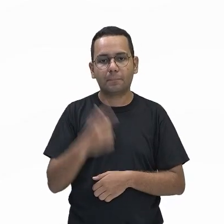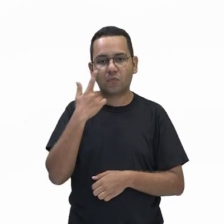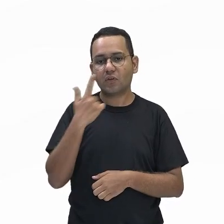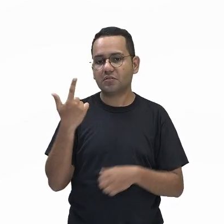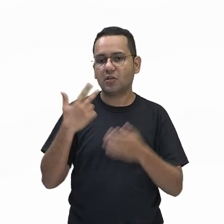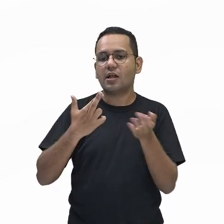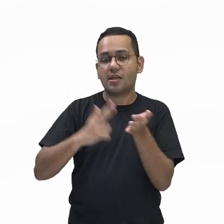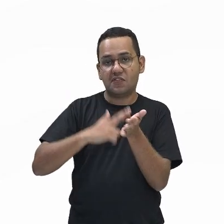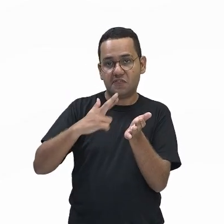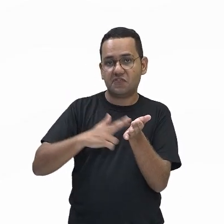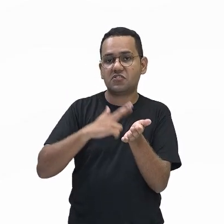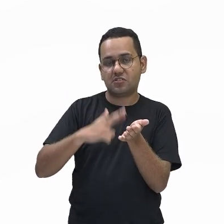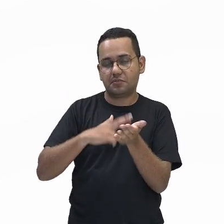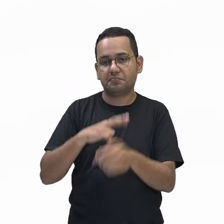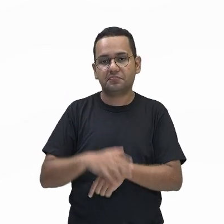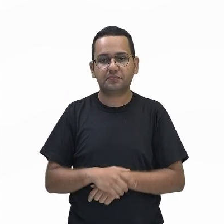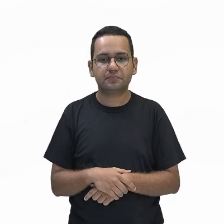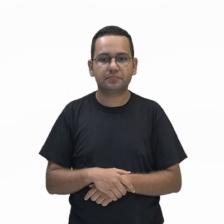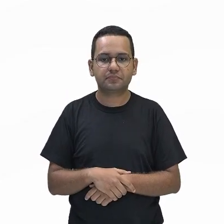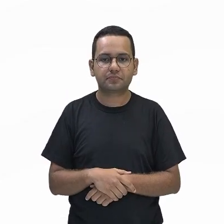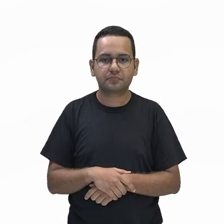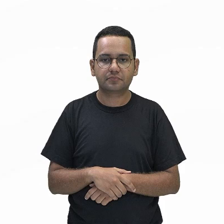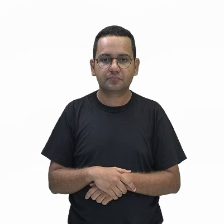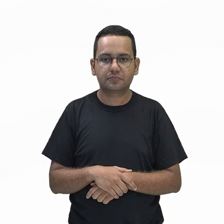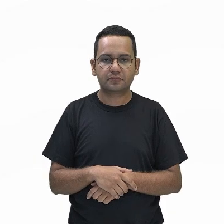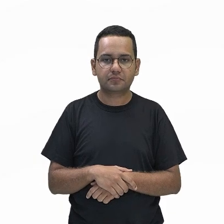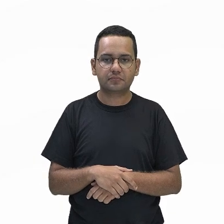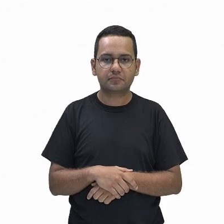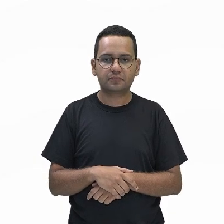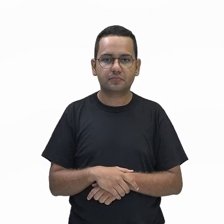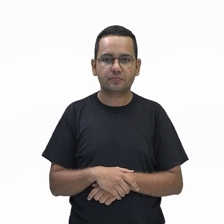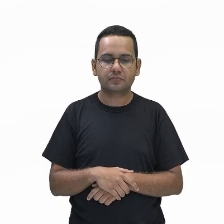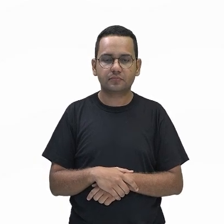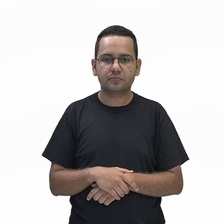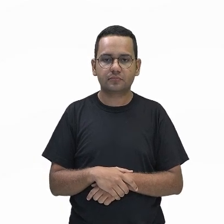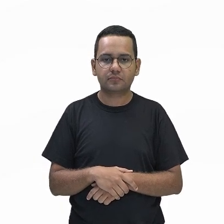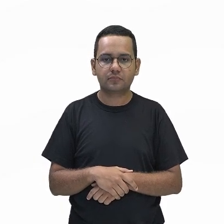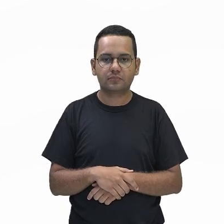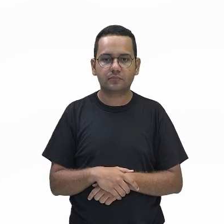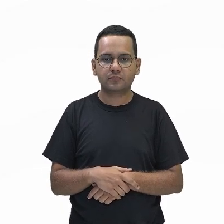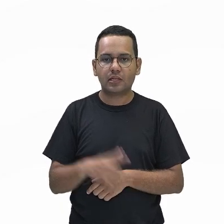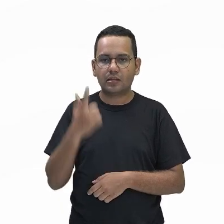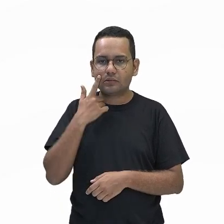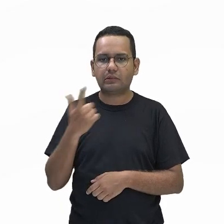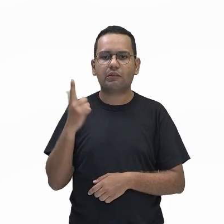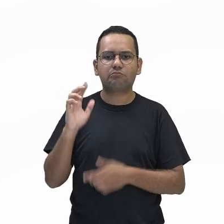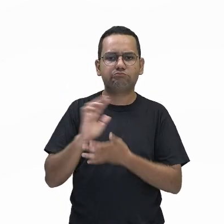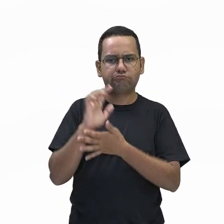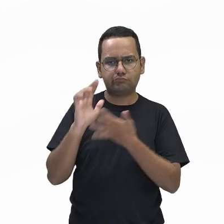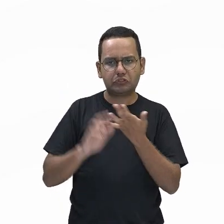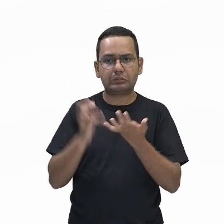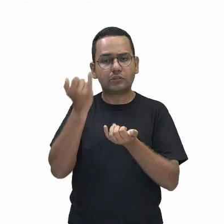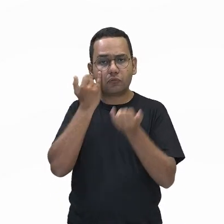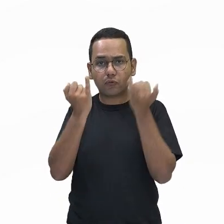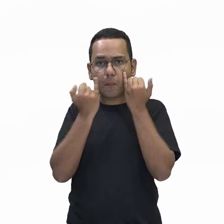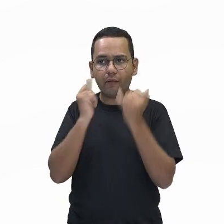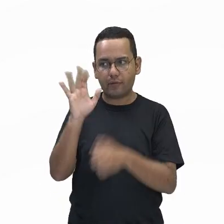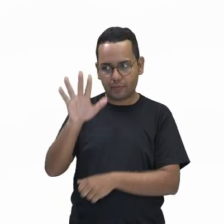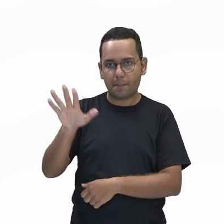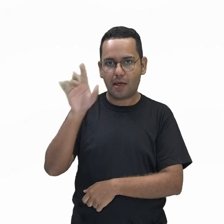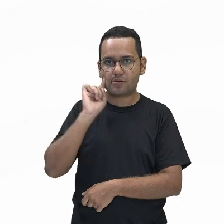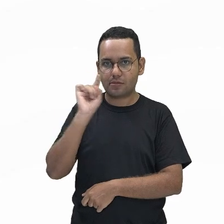ilustração, super interessante, né, que vem temas, exame, isto é, enfim,